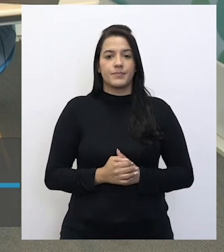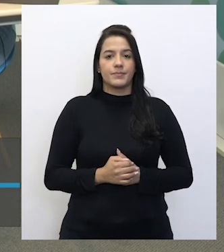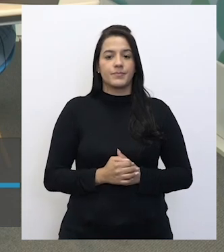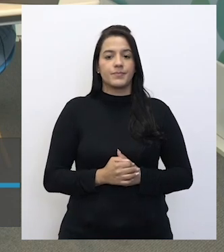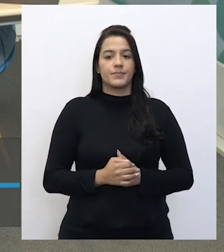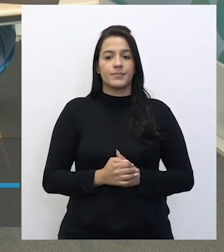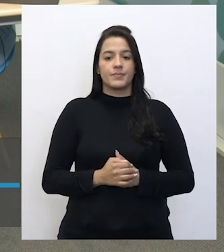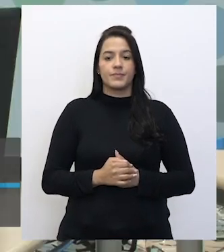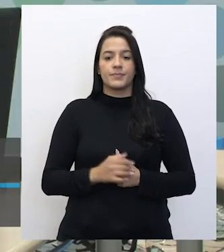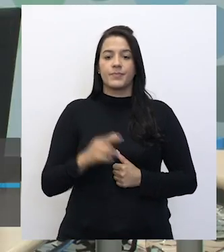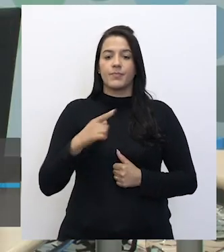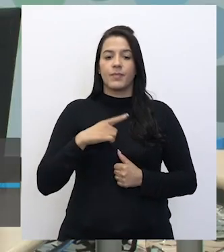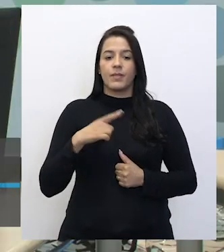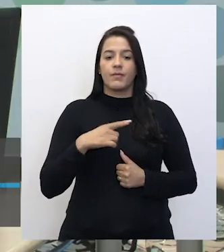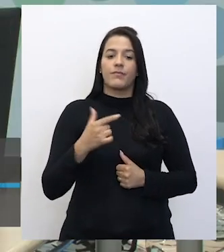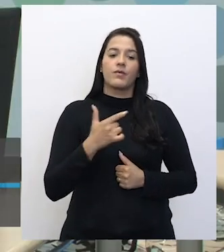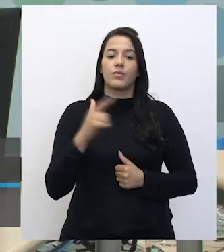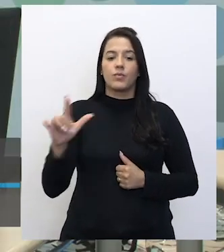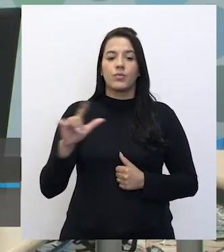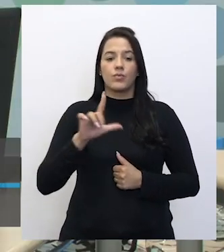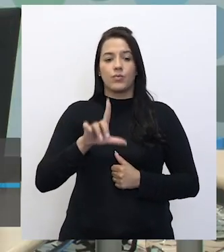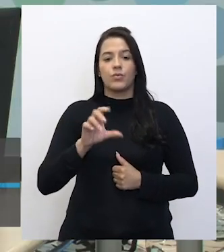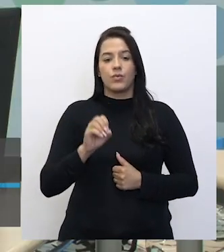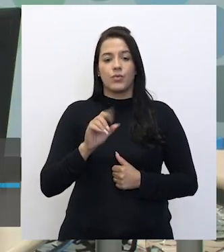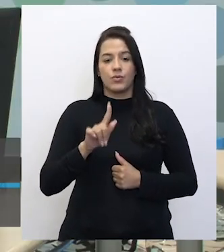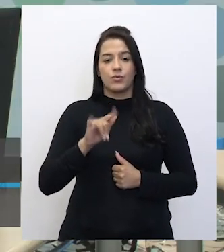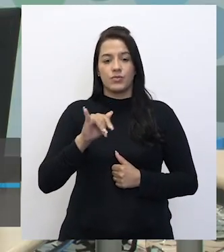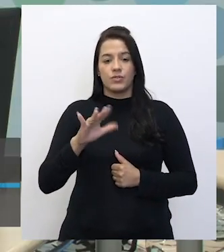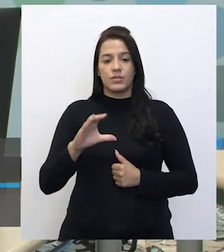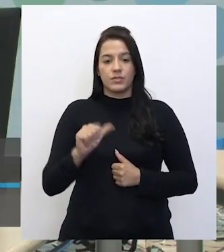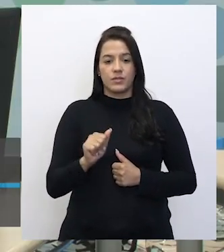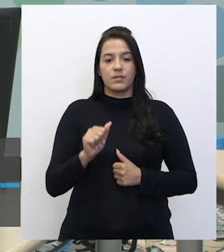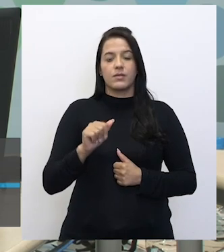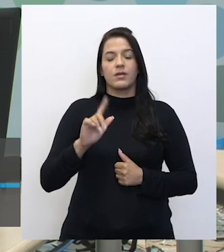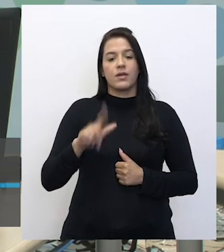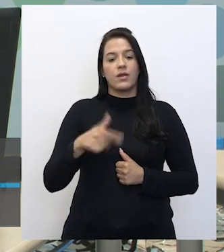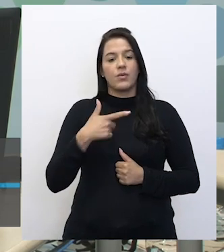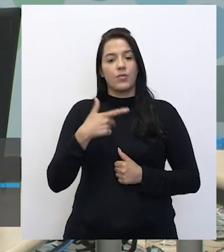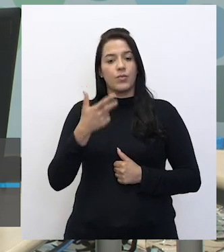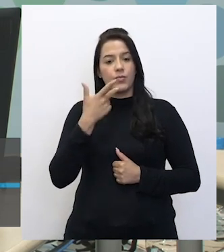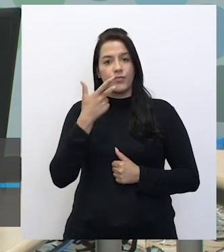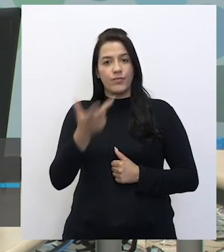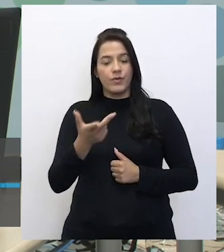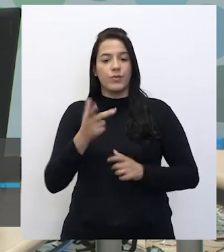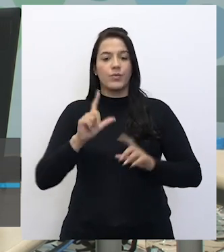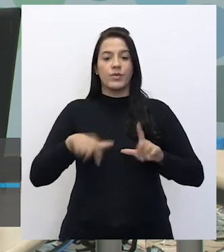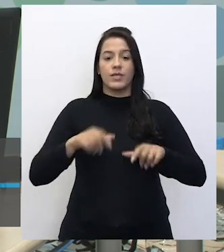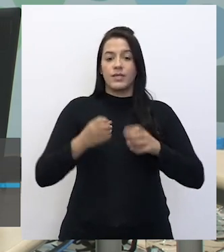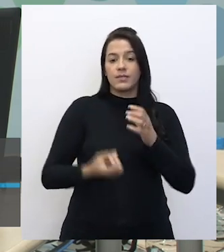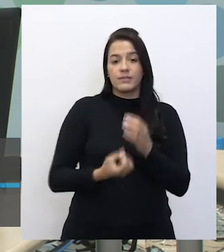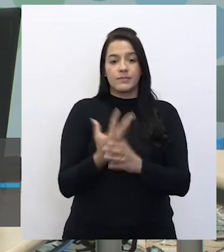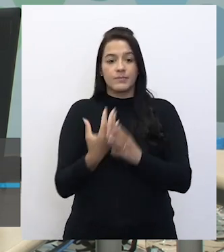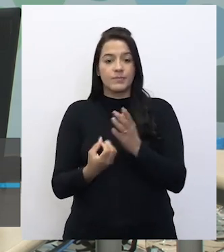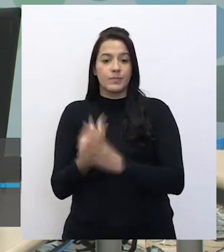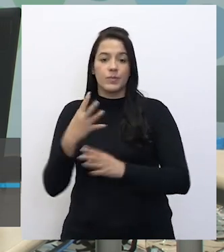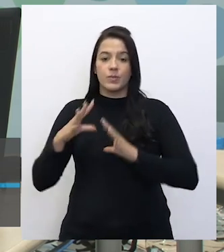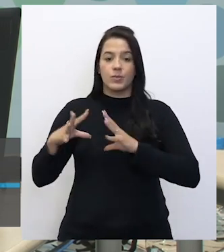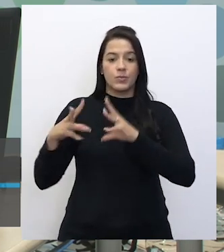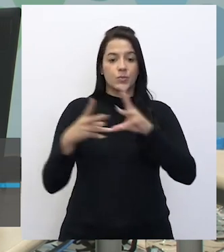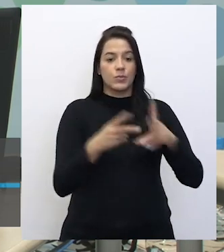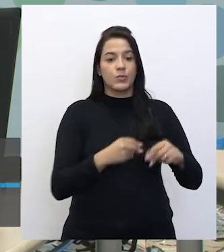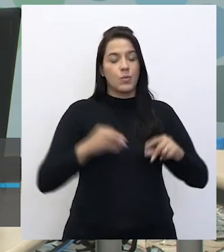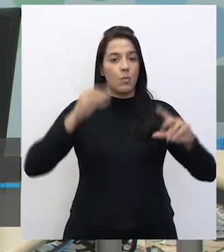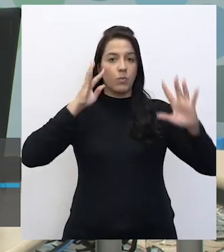Uhum. E ele falou da dialógica, né? Justamente, né? O Gramsci, ele é um ser totalmente dialógico, né? Ele cria toda uma